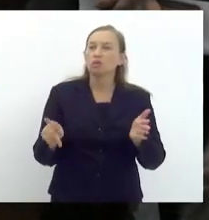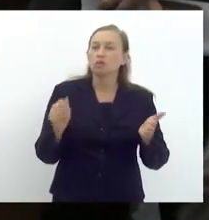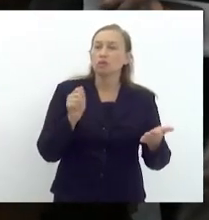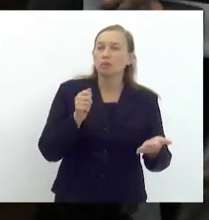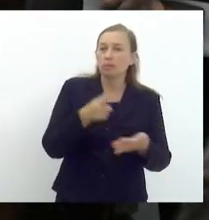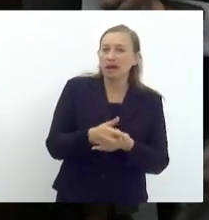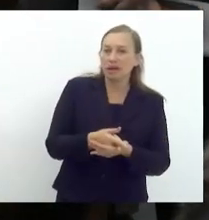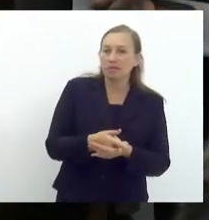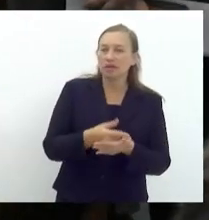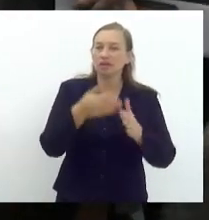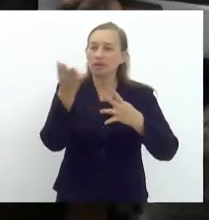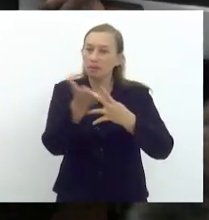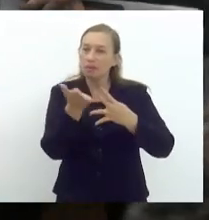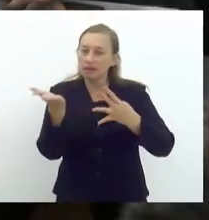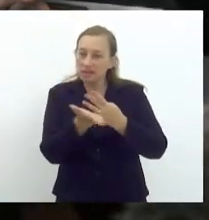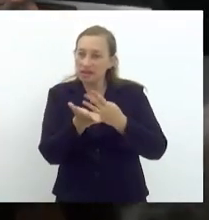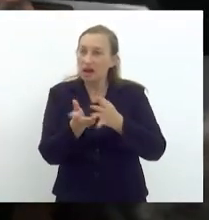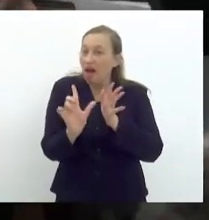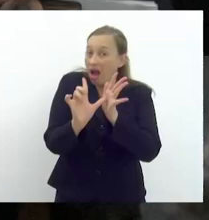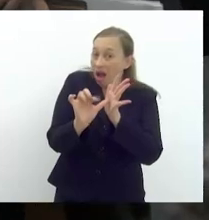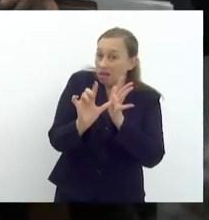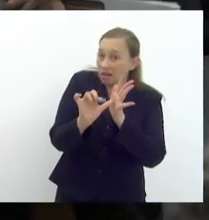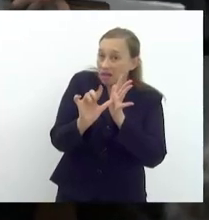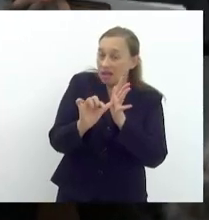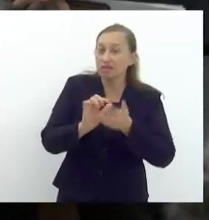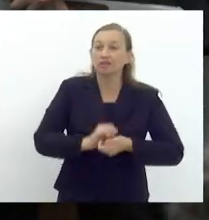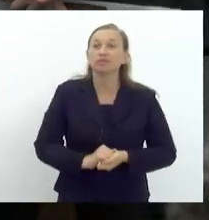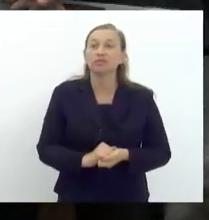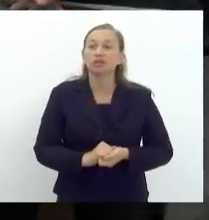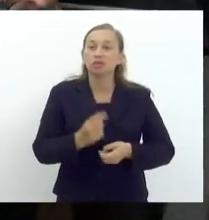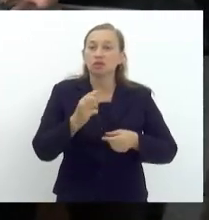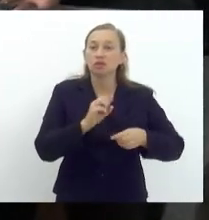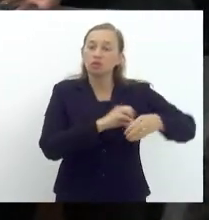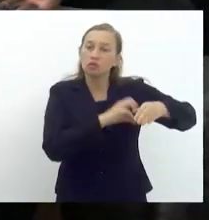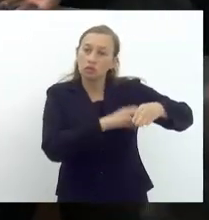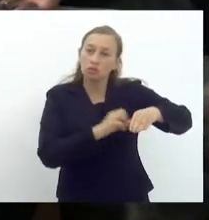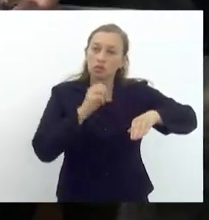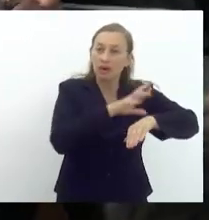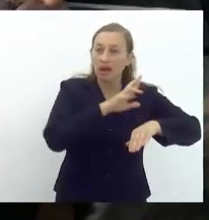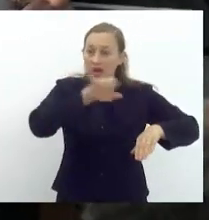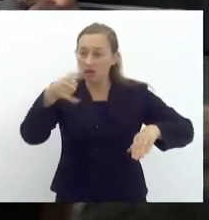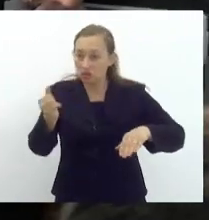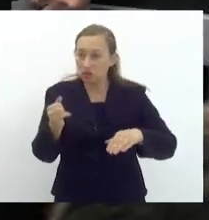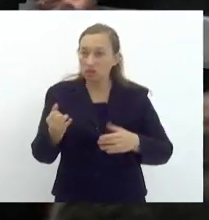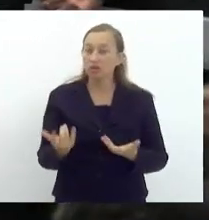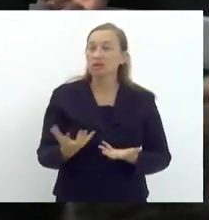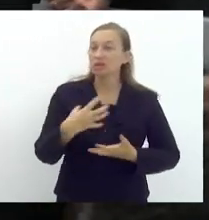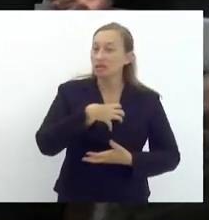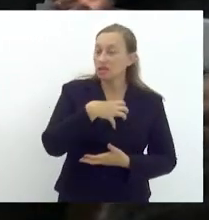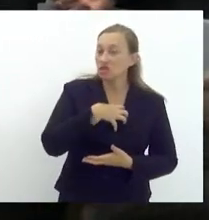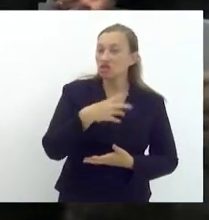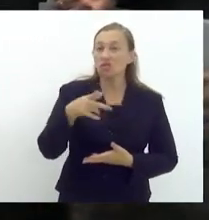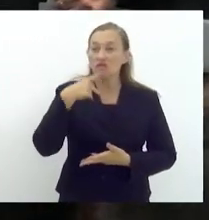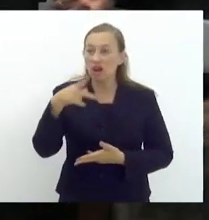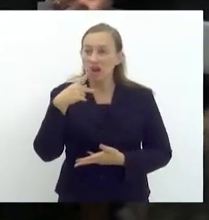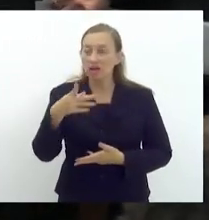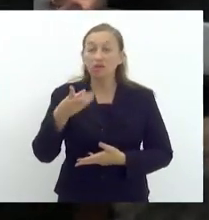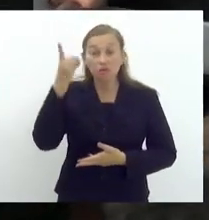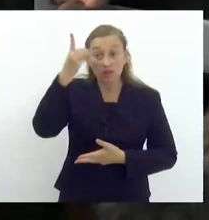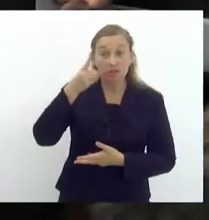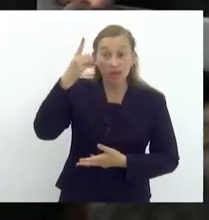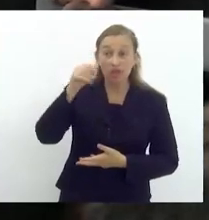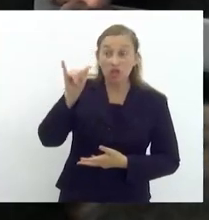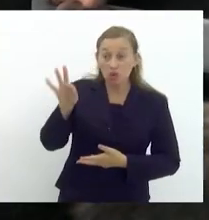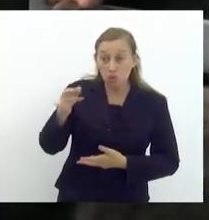parcelas da parcela atrasada do supera RJ E aí nesse ponto aqui eu falei com o deputado